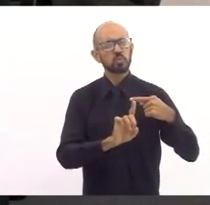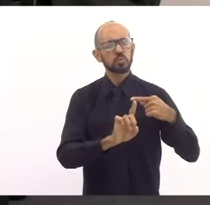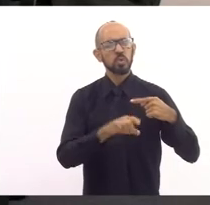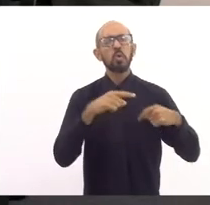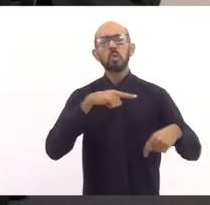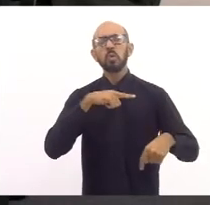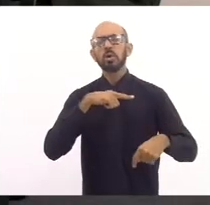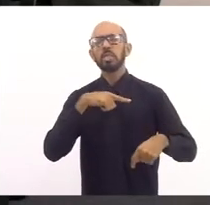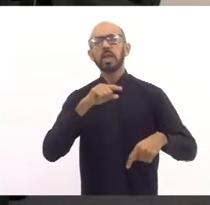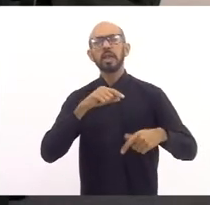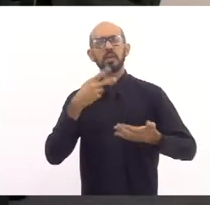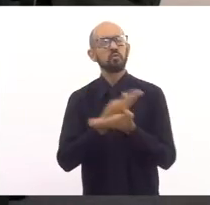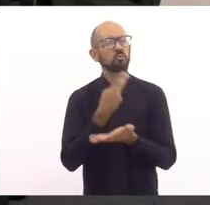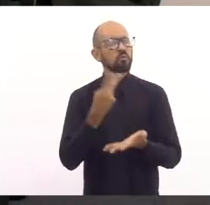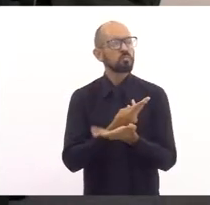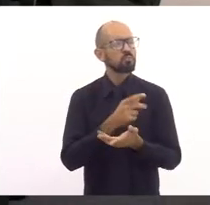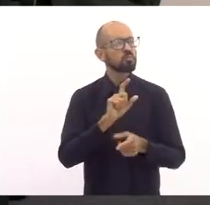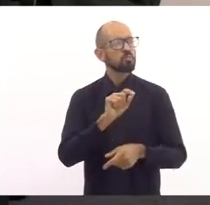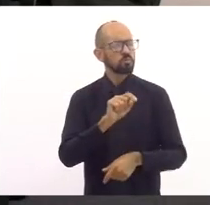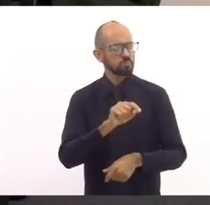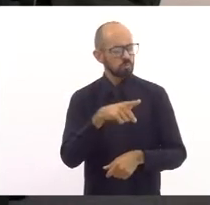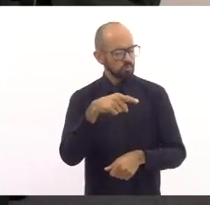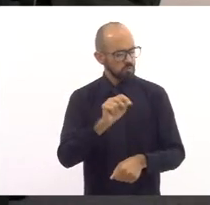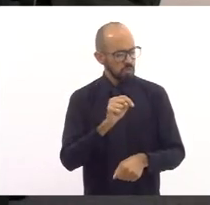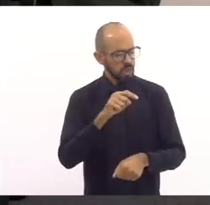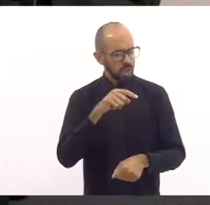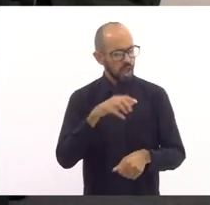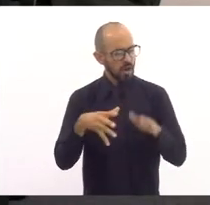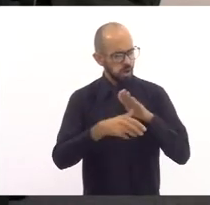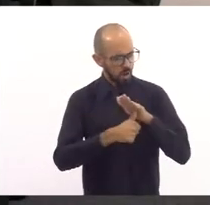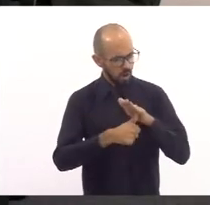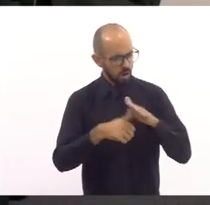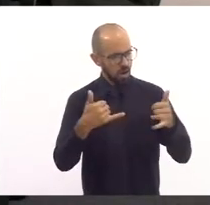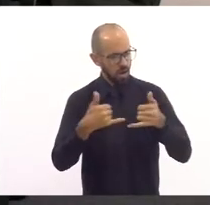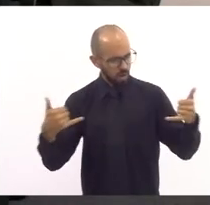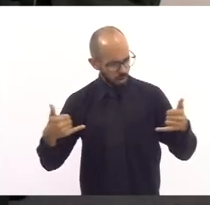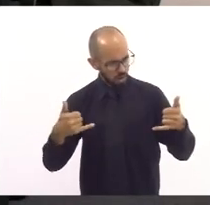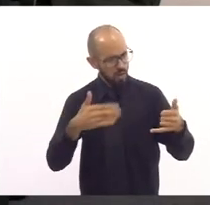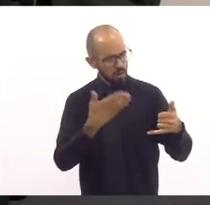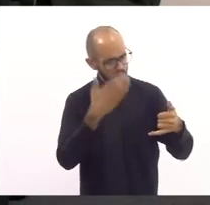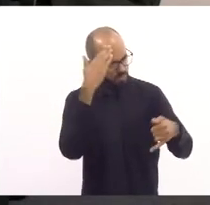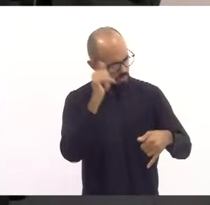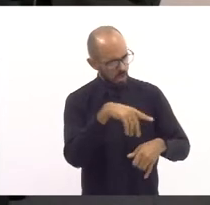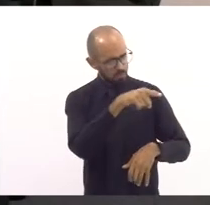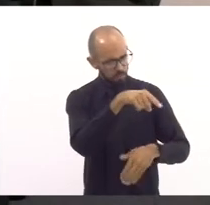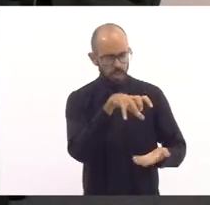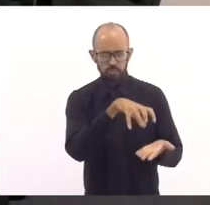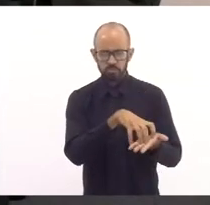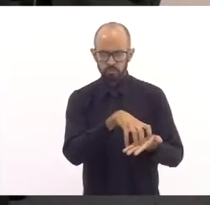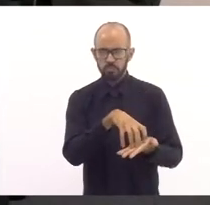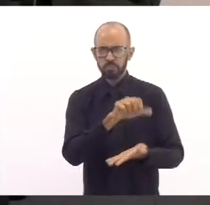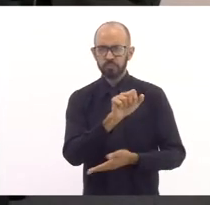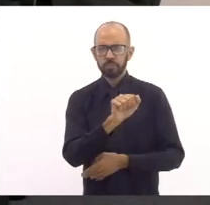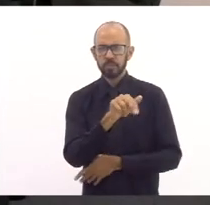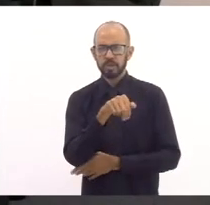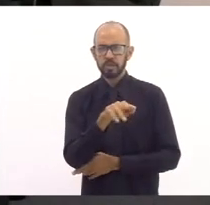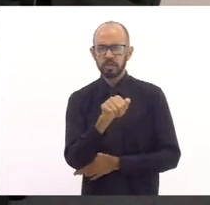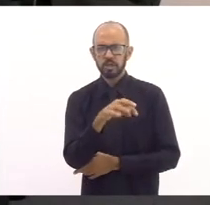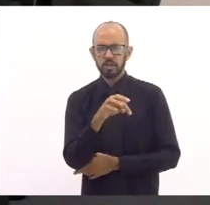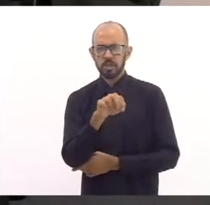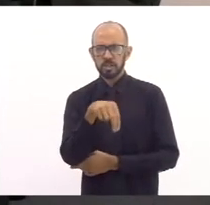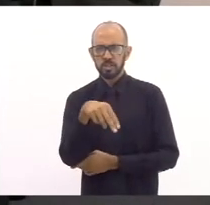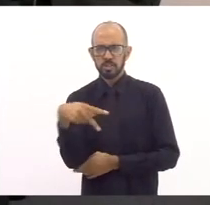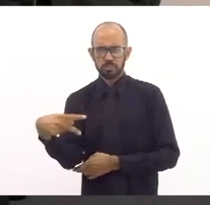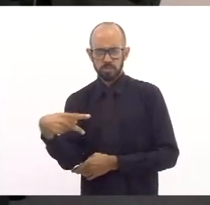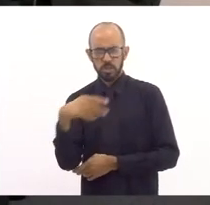sobre o que, exatamente? Sobre roubo de cabos? Os outros números também não batem. Então, eu queria ouvir da CETRANS e da Getransp, nesse caso da Getransp também, quais são os números que